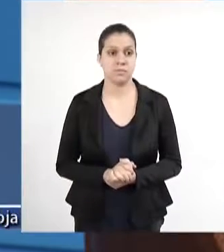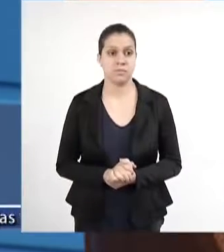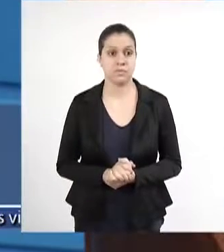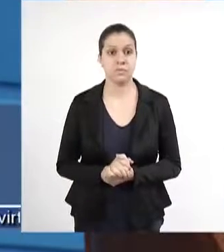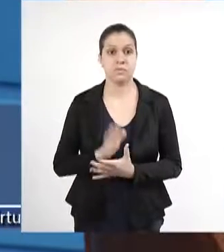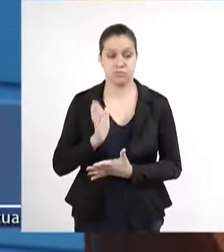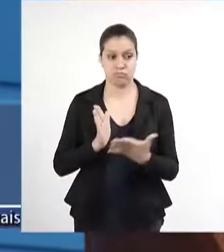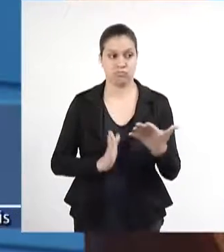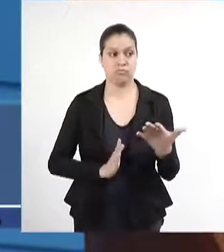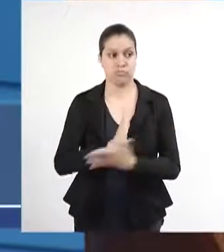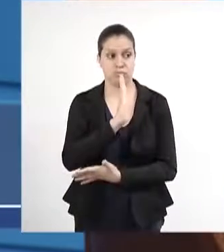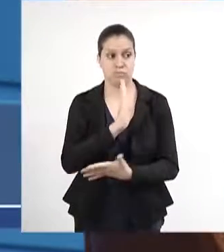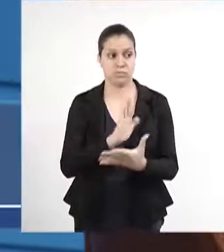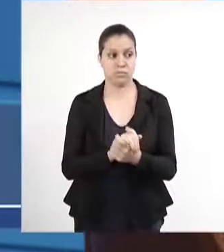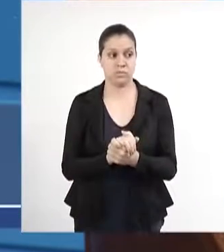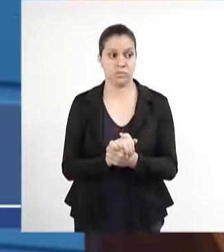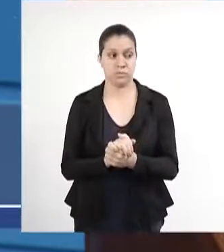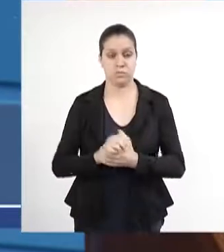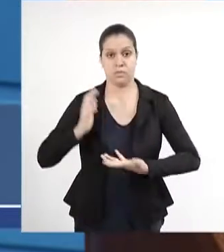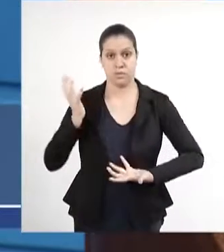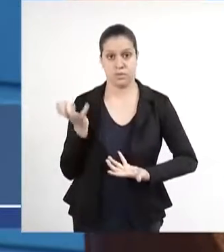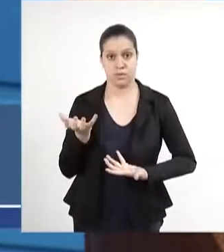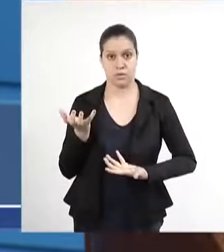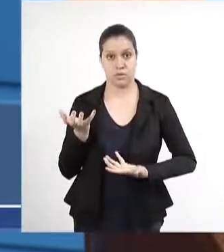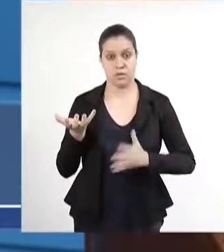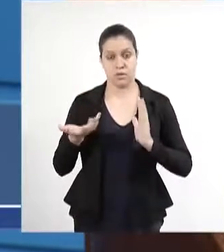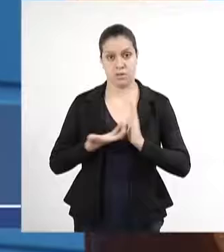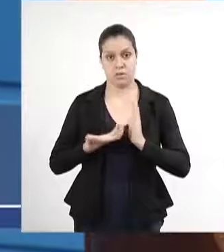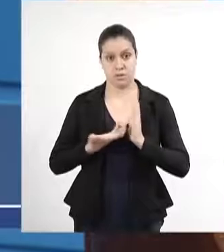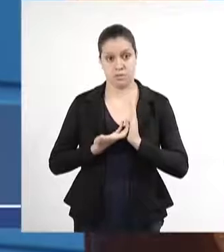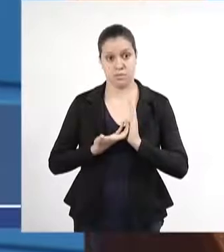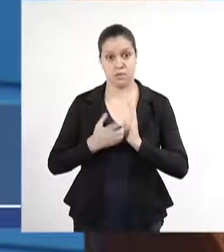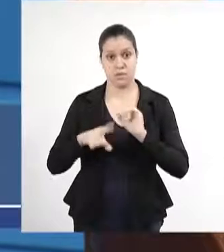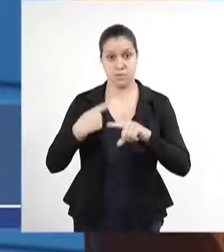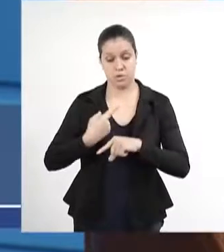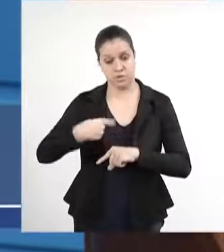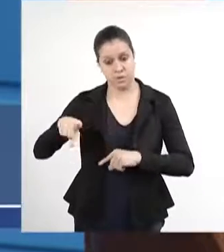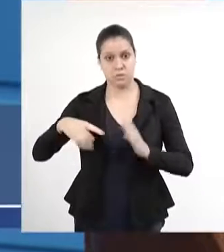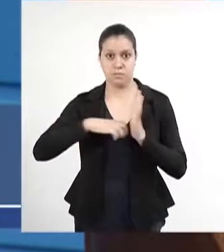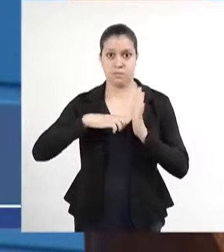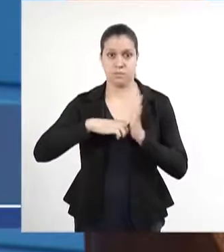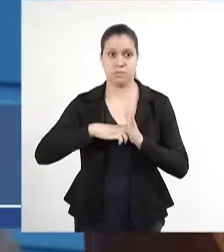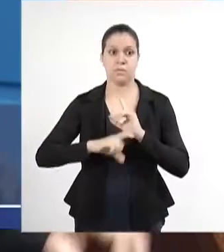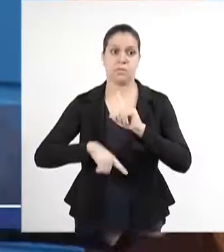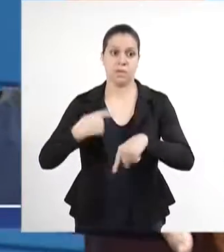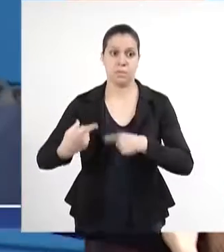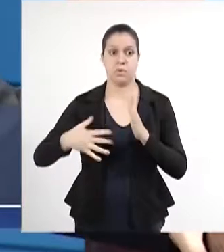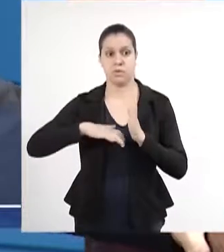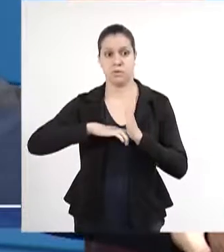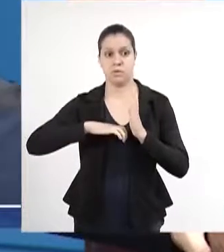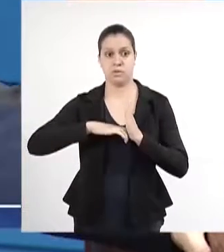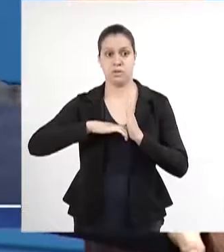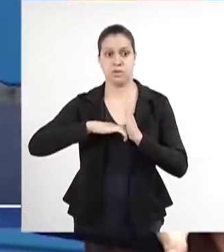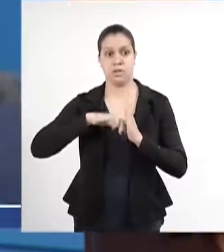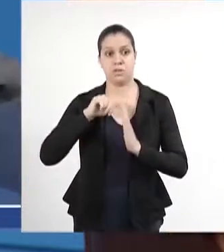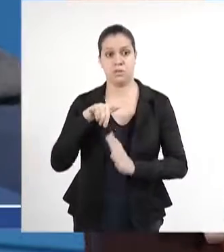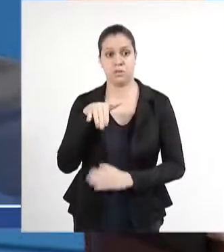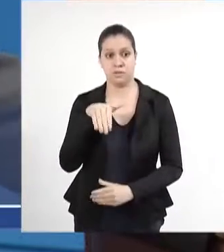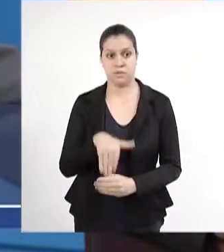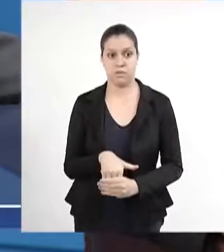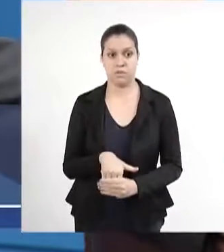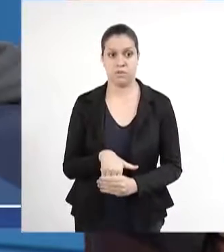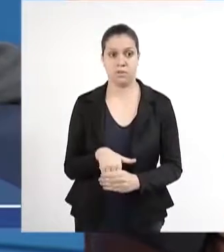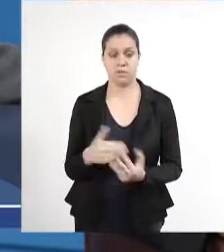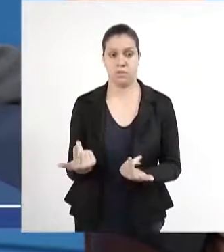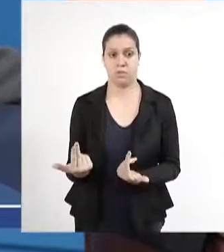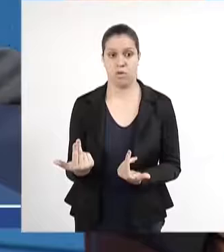foi aprovada na Câmara, que vai para o Senado, e aí lá no Senado, se votar exatamente